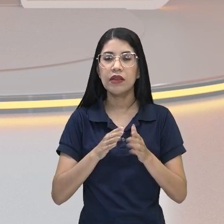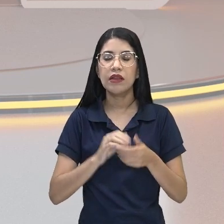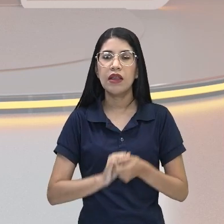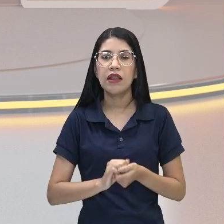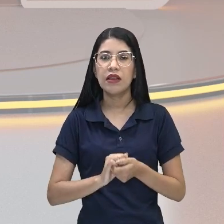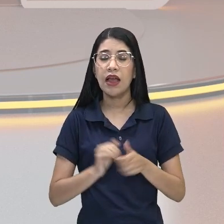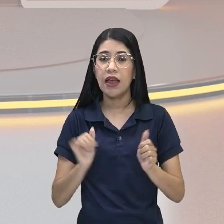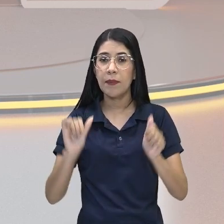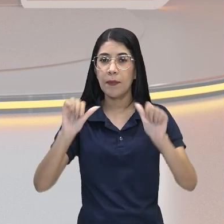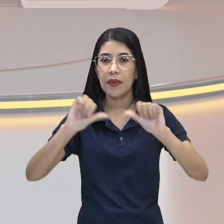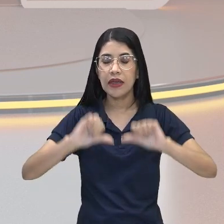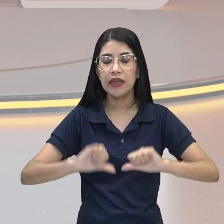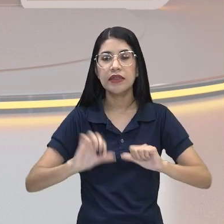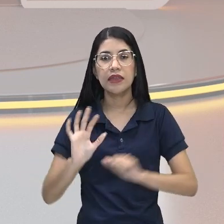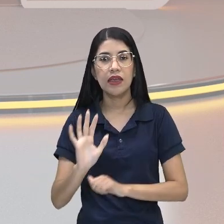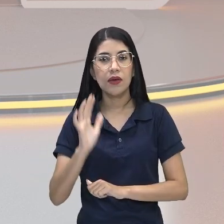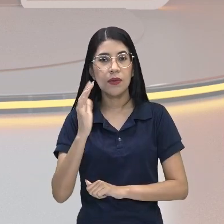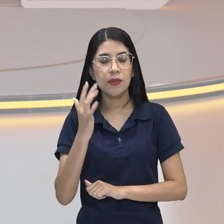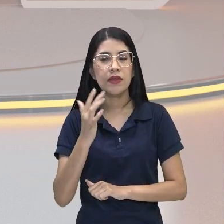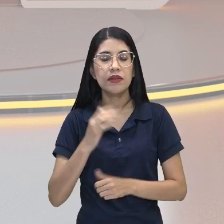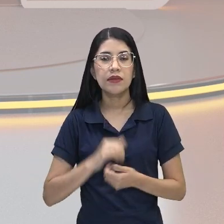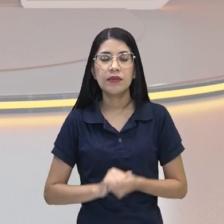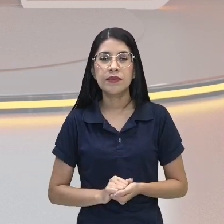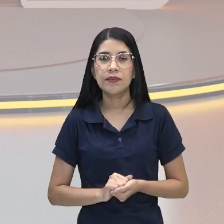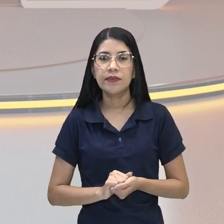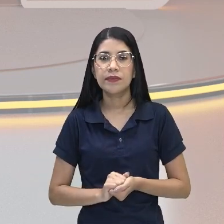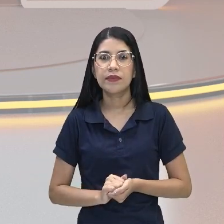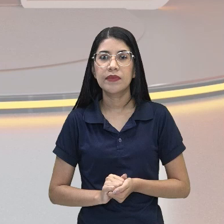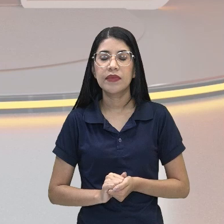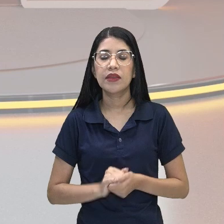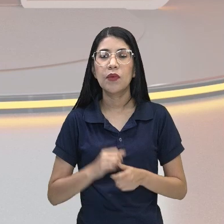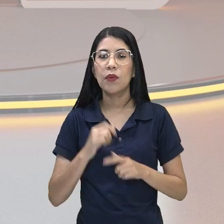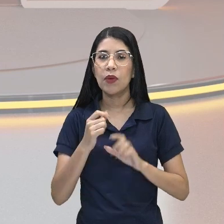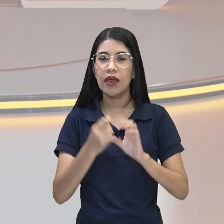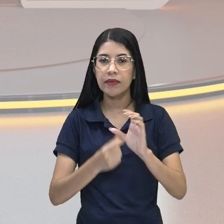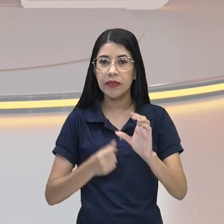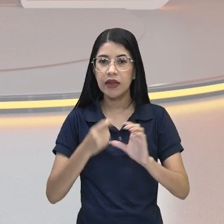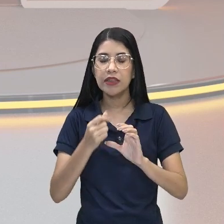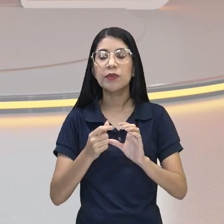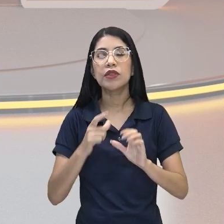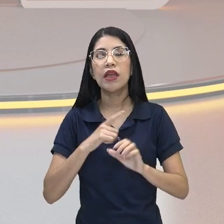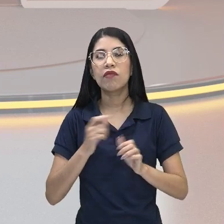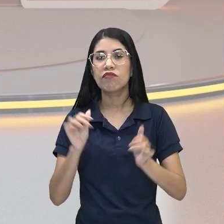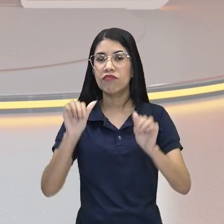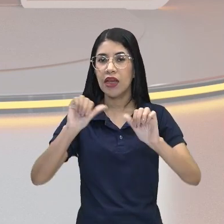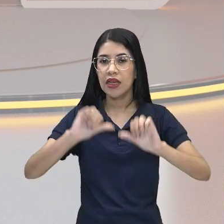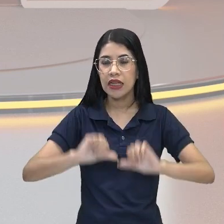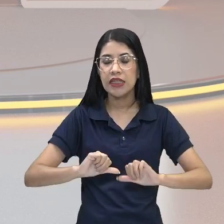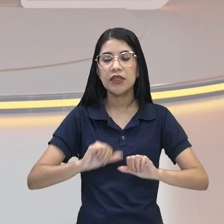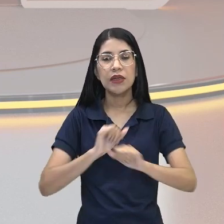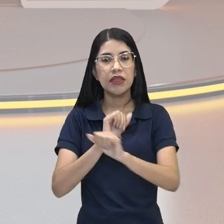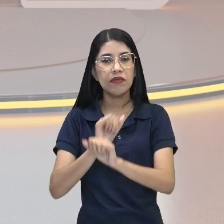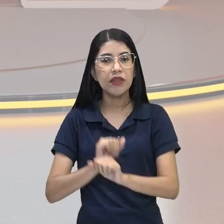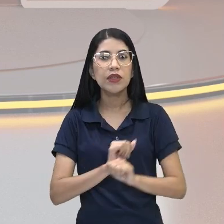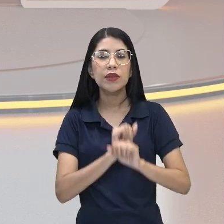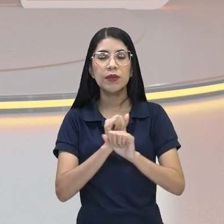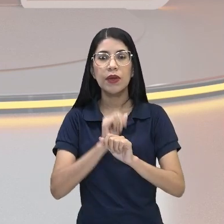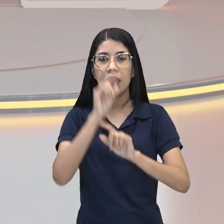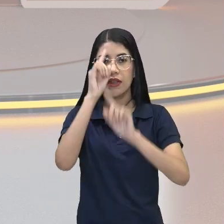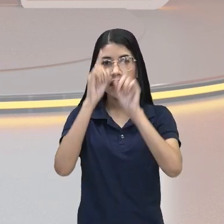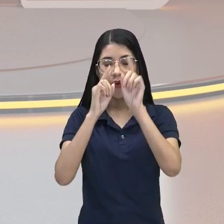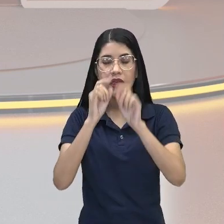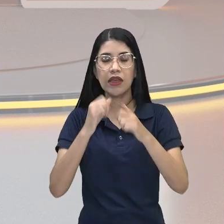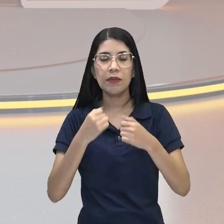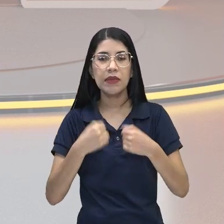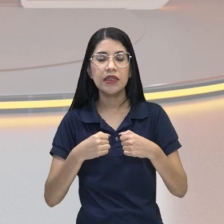crise, na Grande Depressão, então, que o capitalismo está em crise, e ele vai, então, defender a ideia de que é preciso o Estado, a